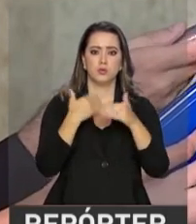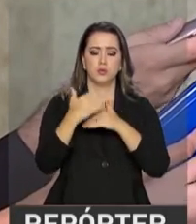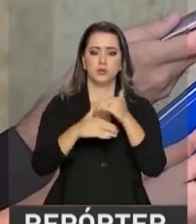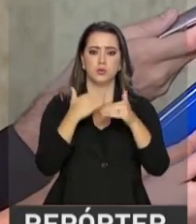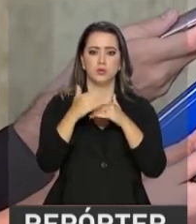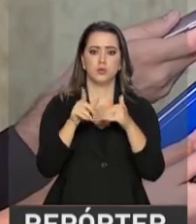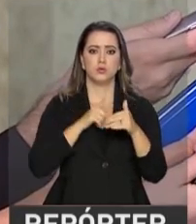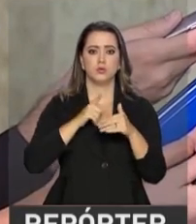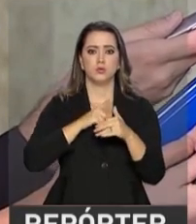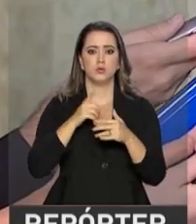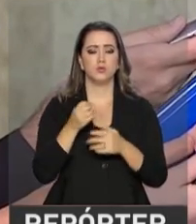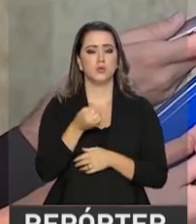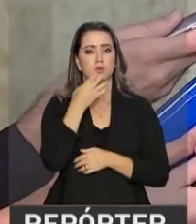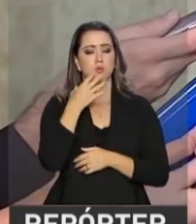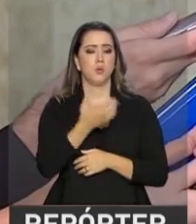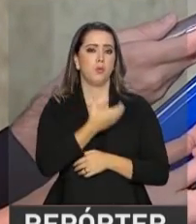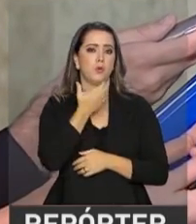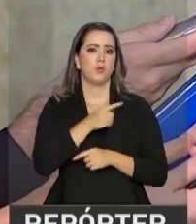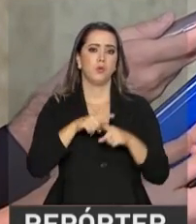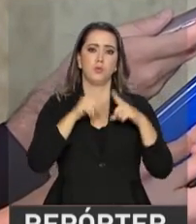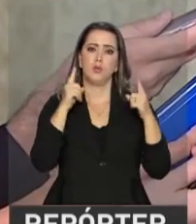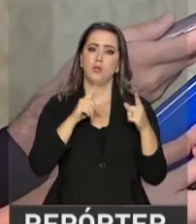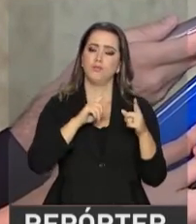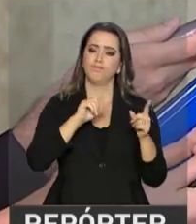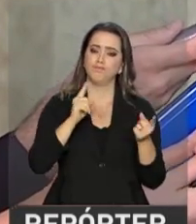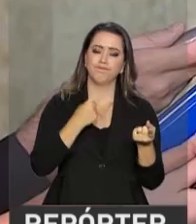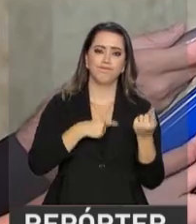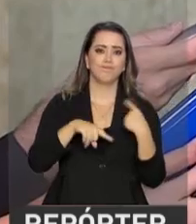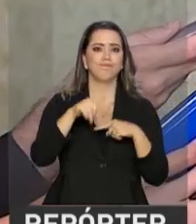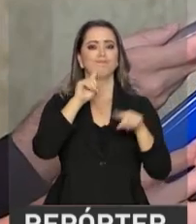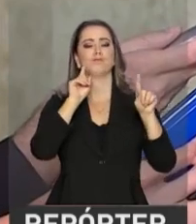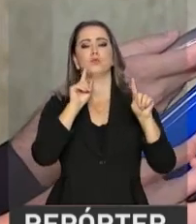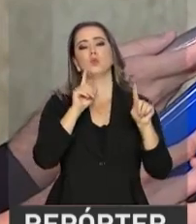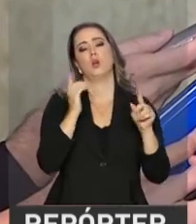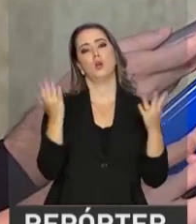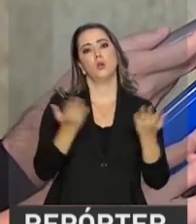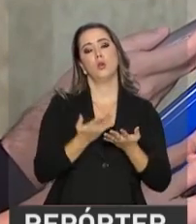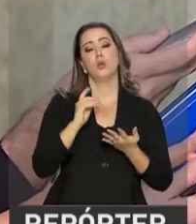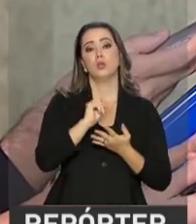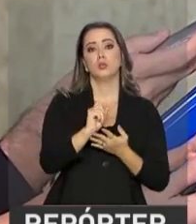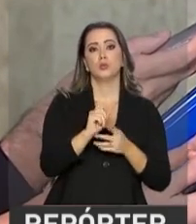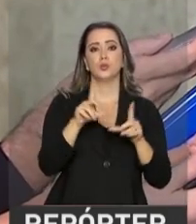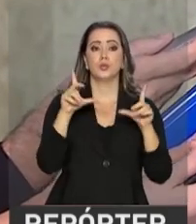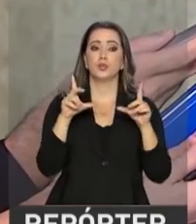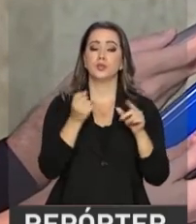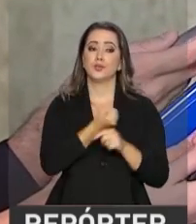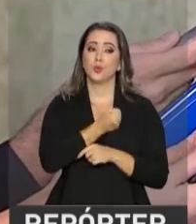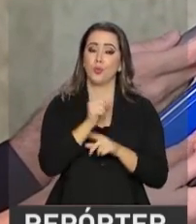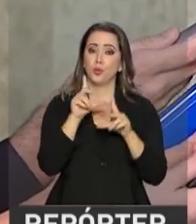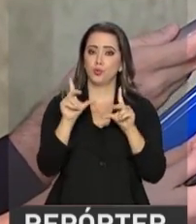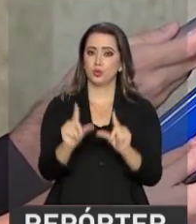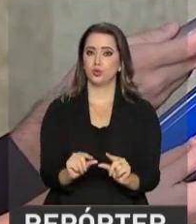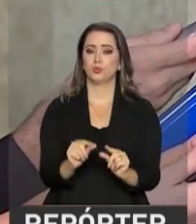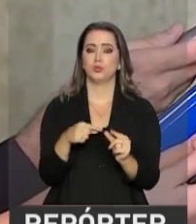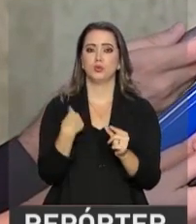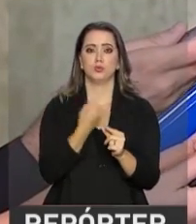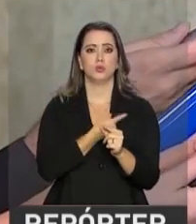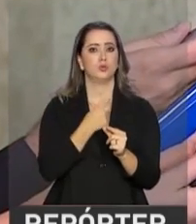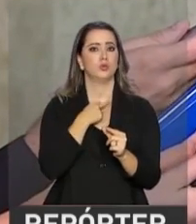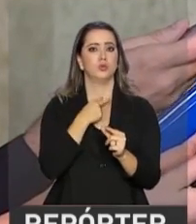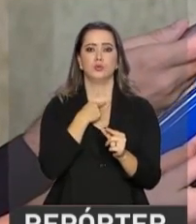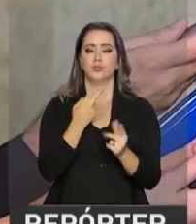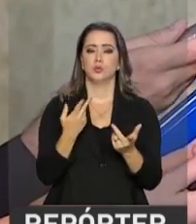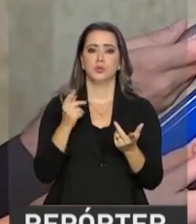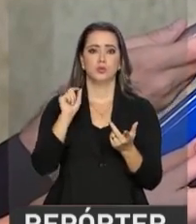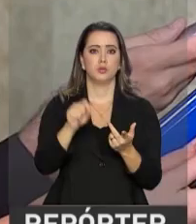tivemos um excelente natal mas sofremos um reverso com esta com esse rebaixamento que é um revés que nós não podemos